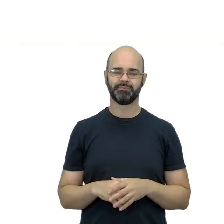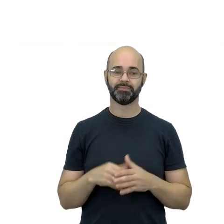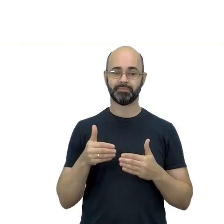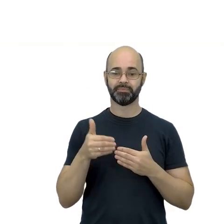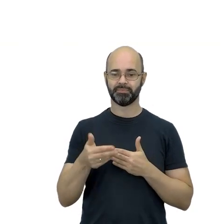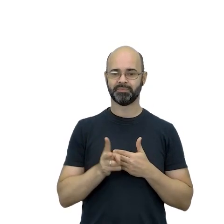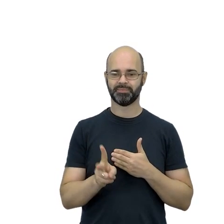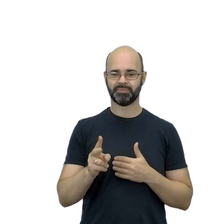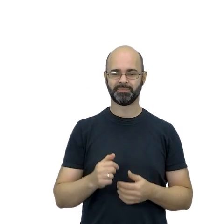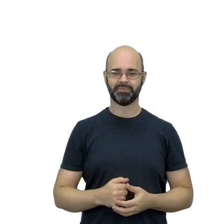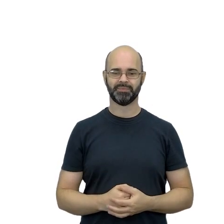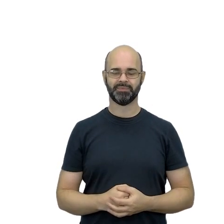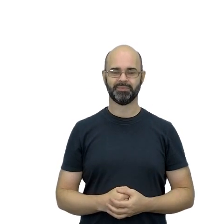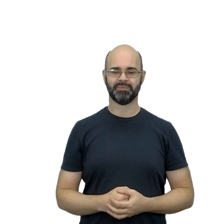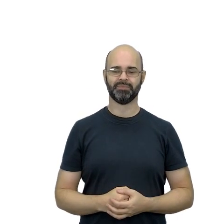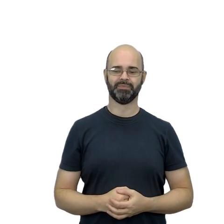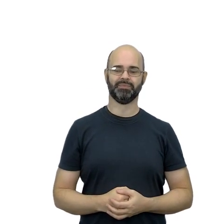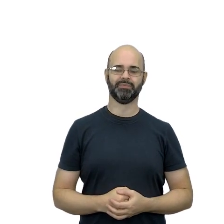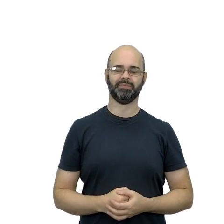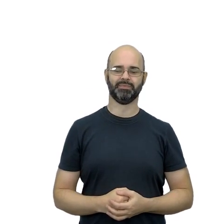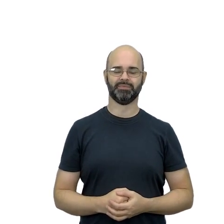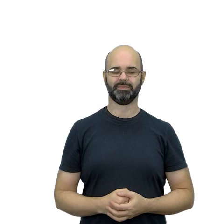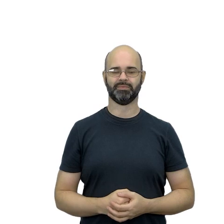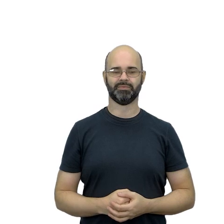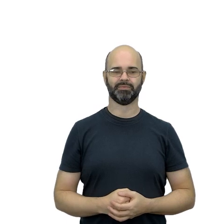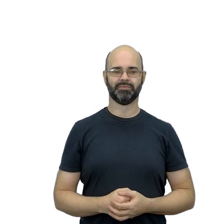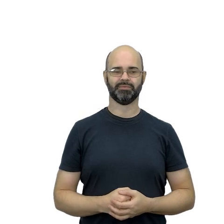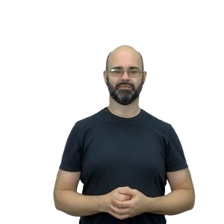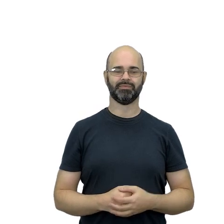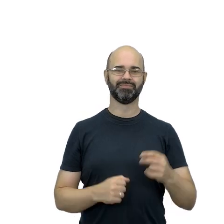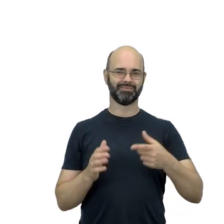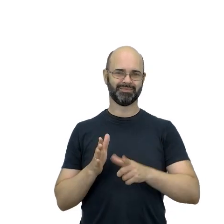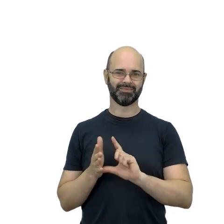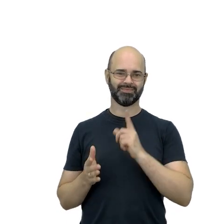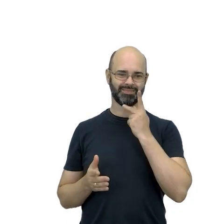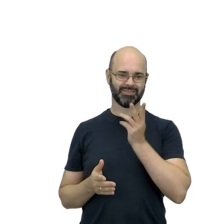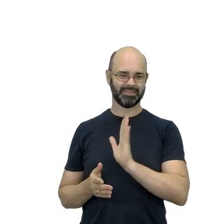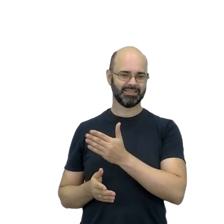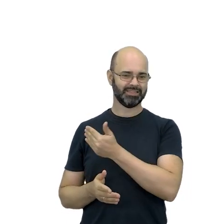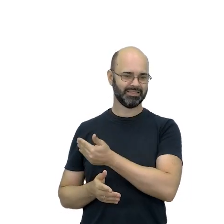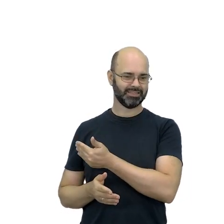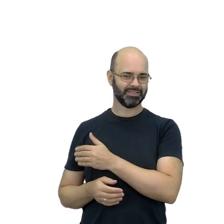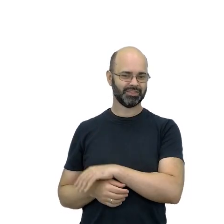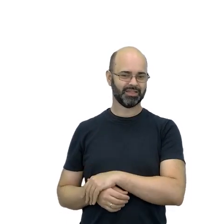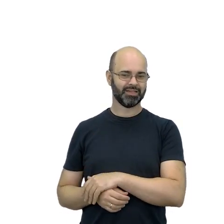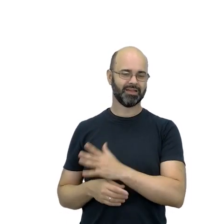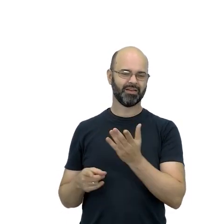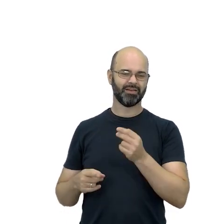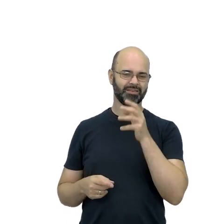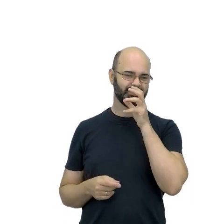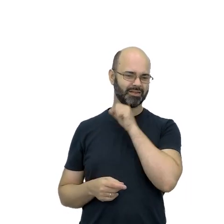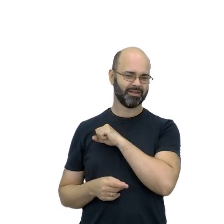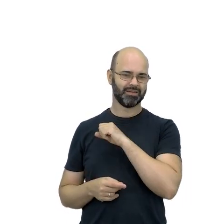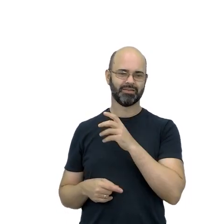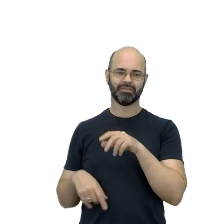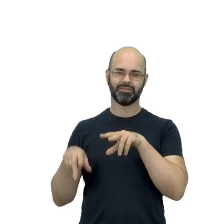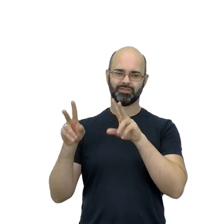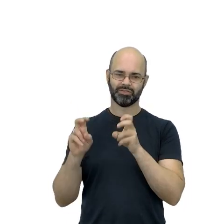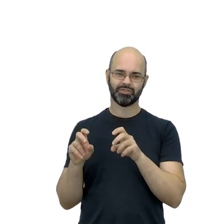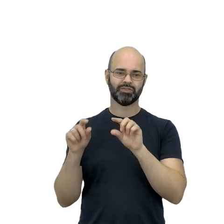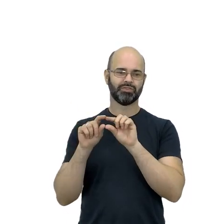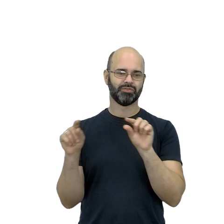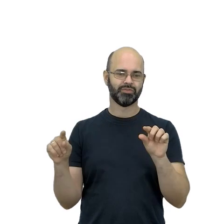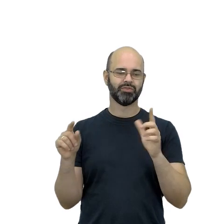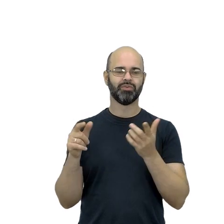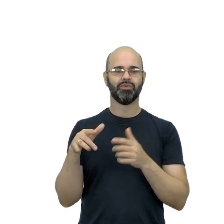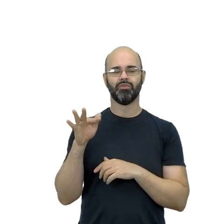adiante. Então, a análise desse título, como você já disse, né, vou passar aqui também de uma forma rápida, tem o título, tem a fonte, tem os